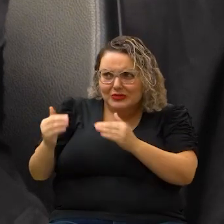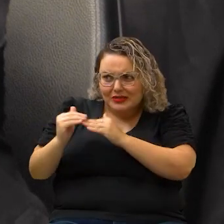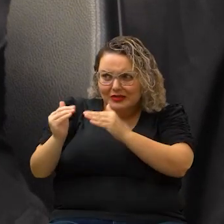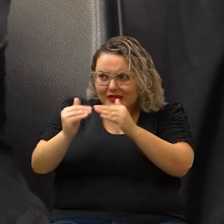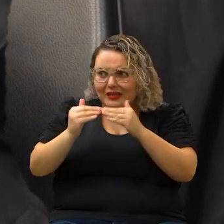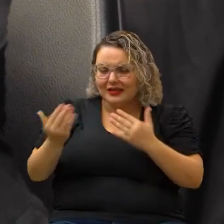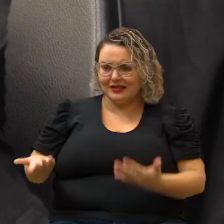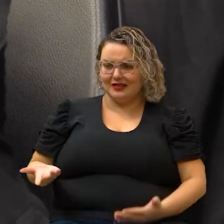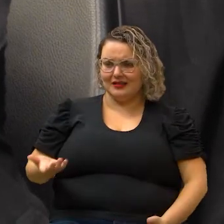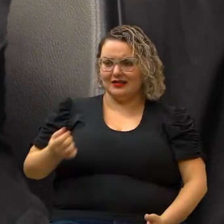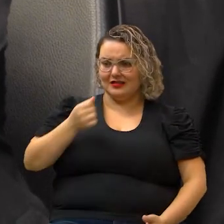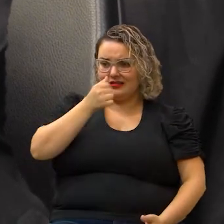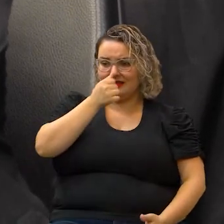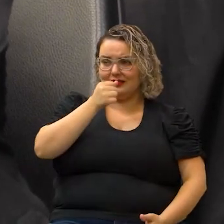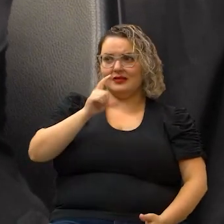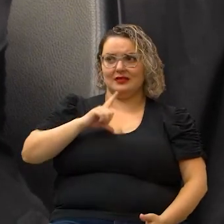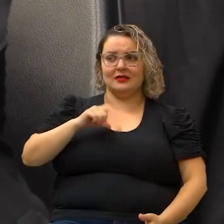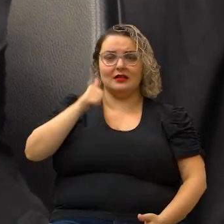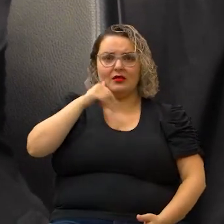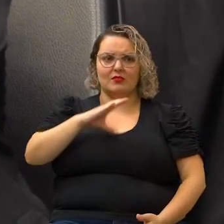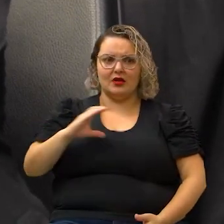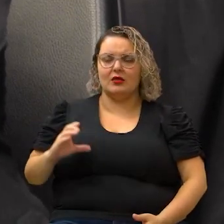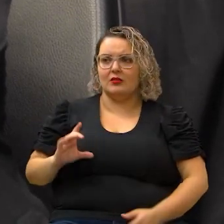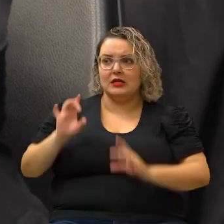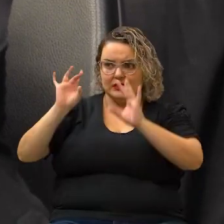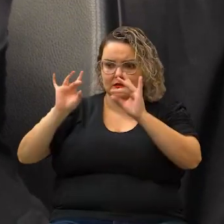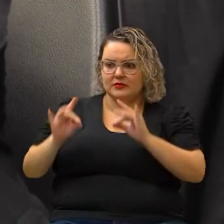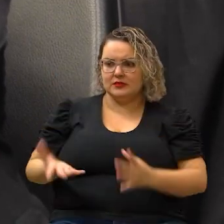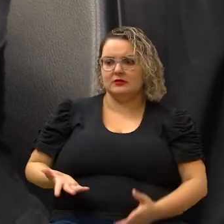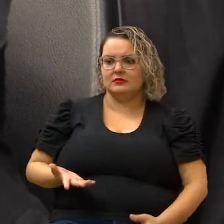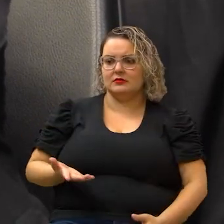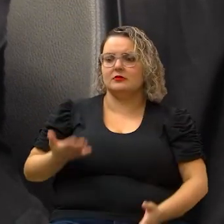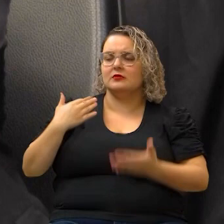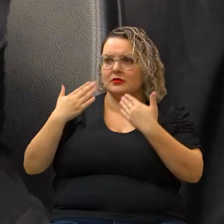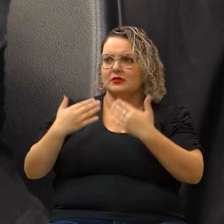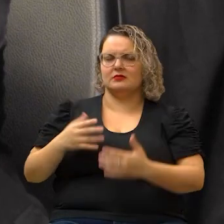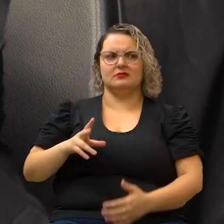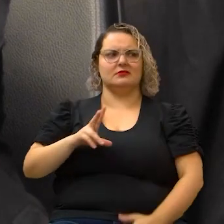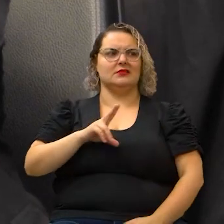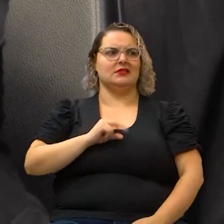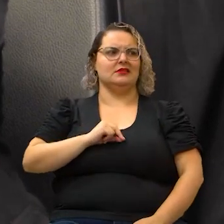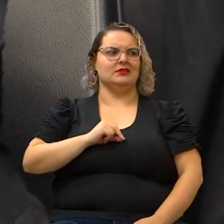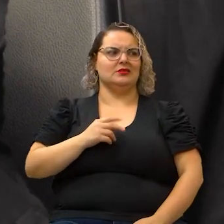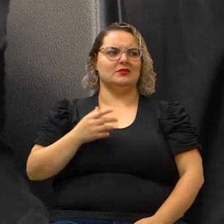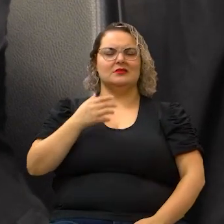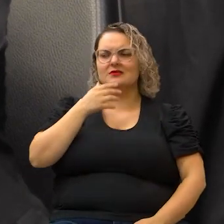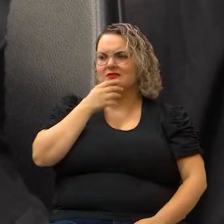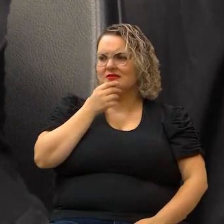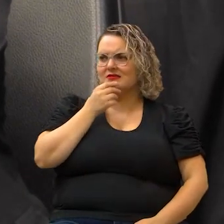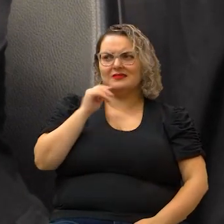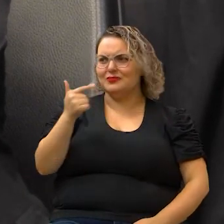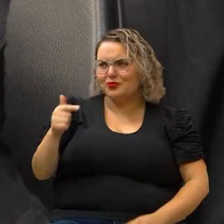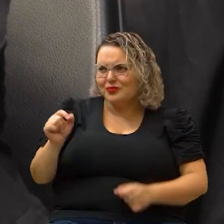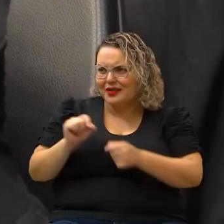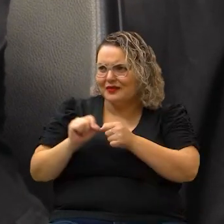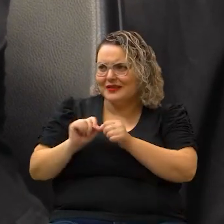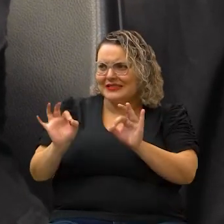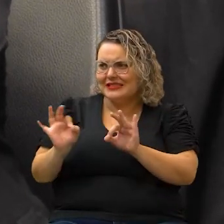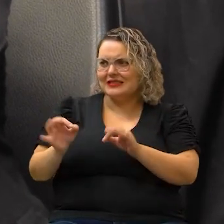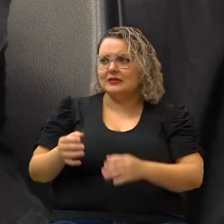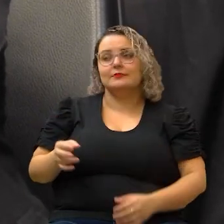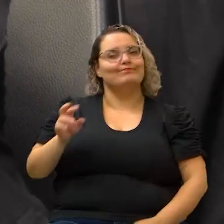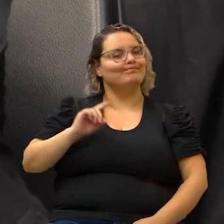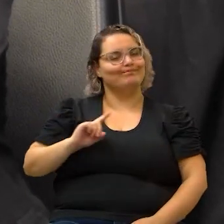tenho uma cunhada que é doutora, especialista. Falou. Falei, nossa. Falei, então não tem o que